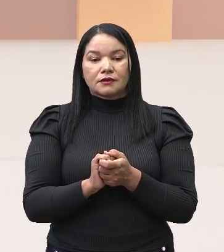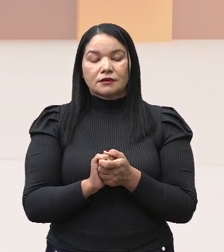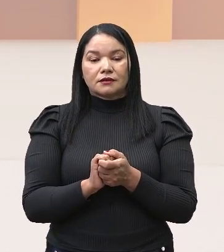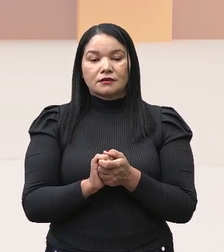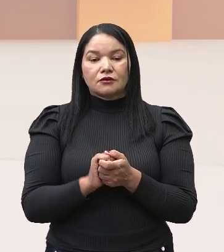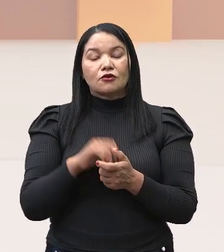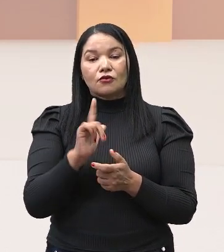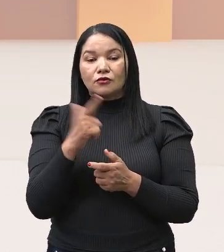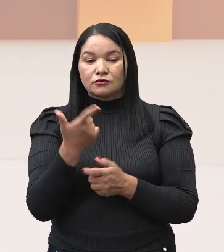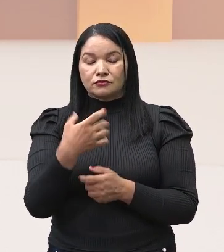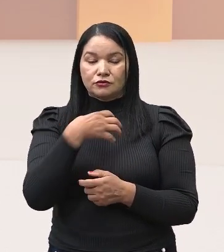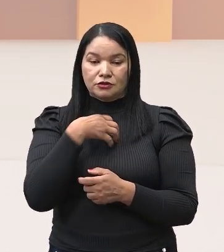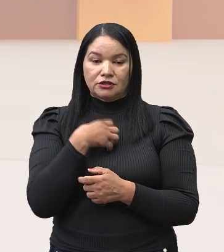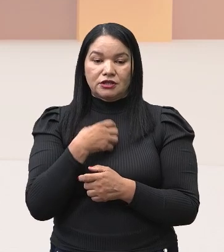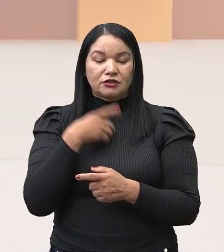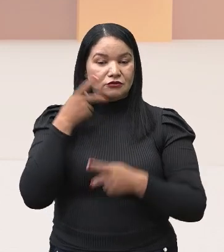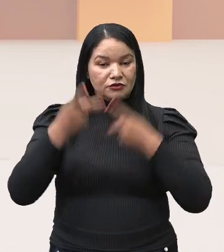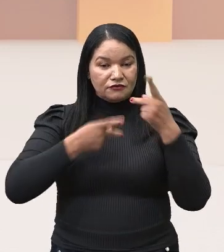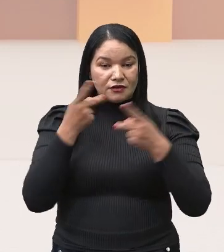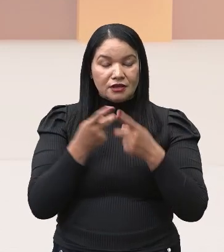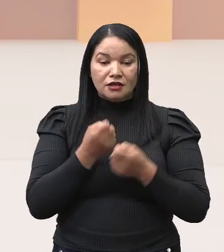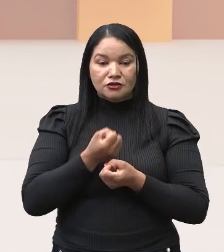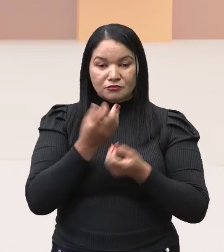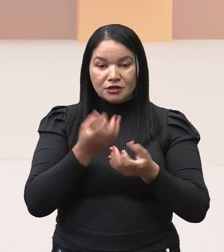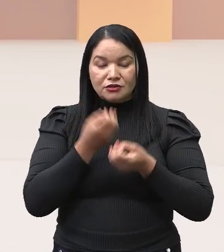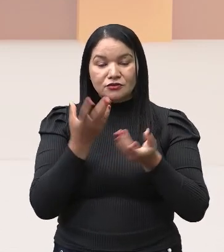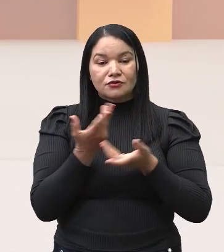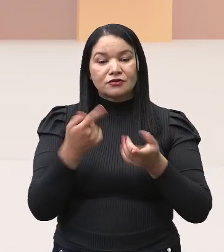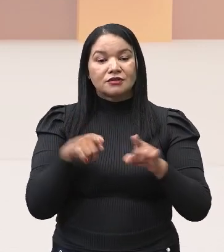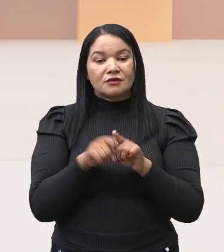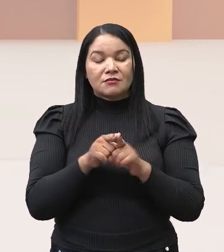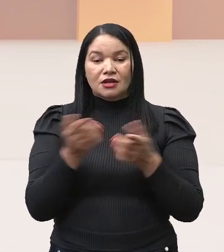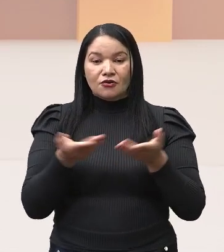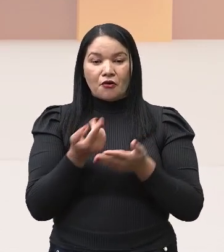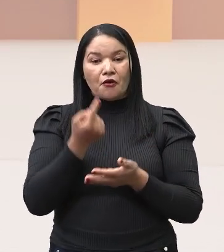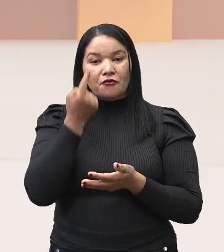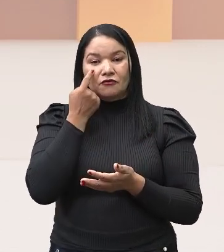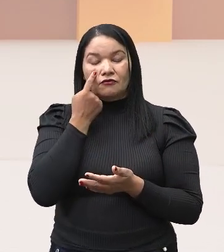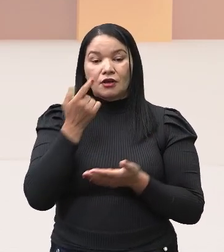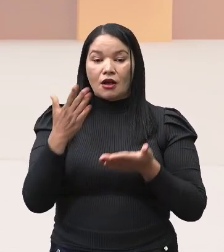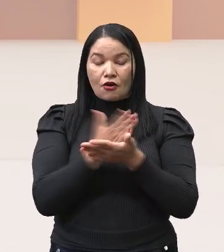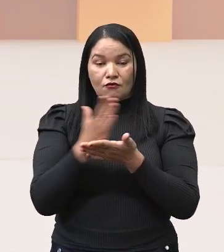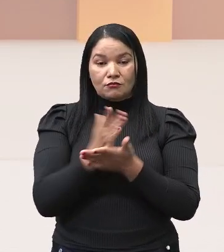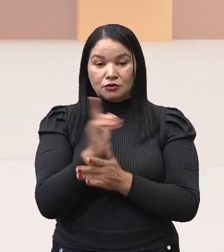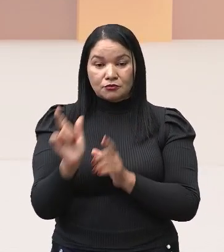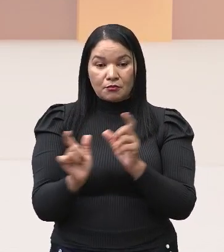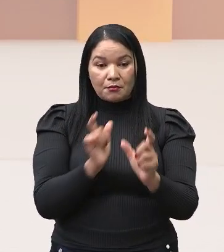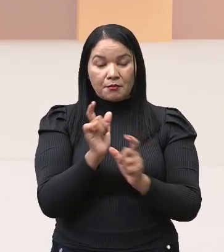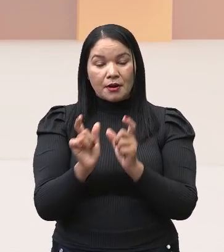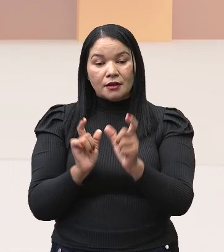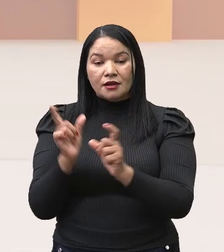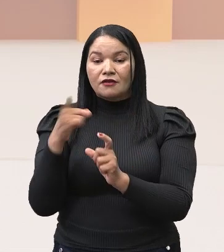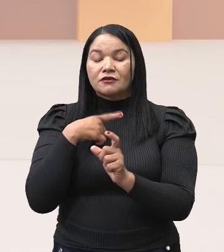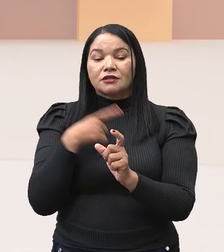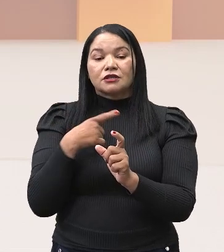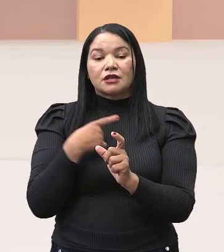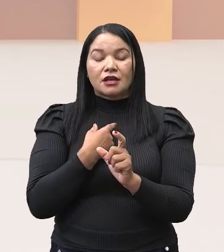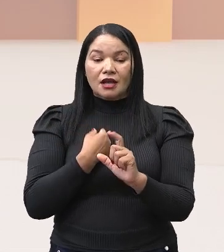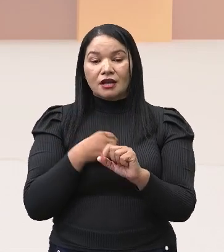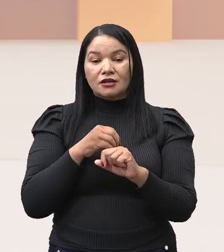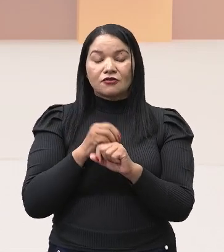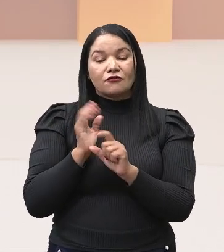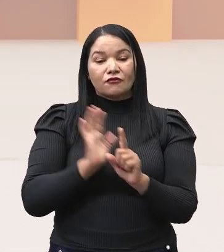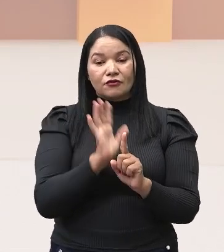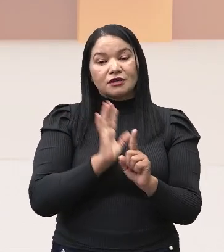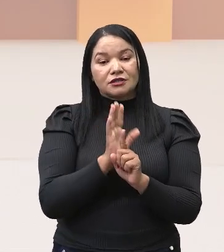sua forma de falar, suas expressões, e a gente vai observar algumas palavras que elas influenciam,